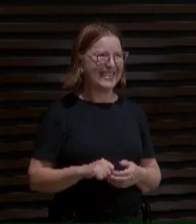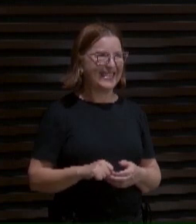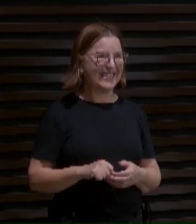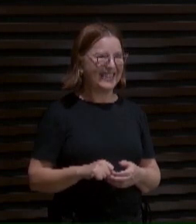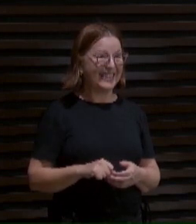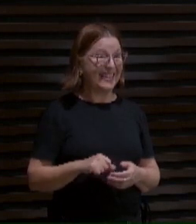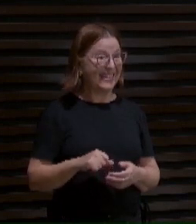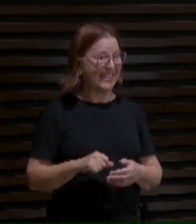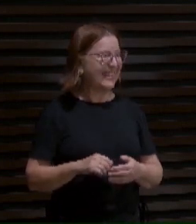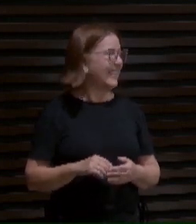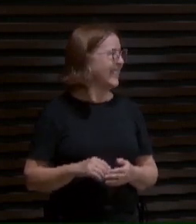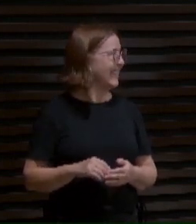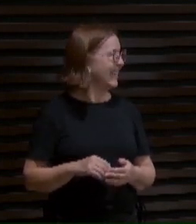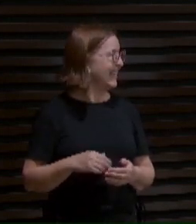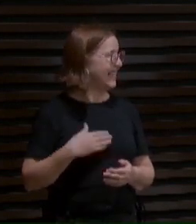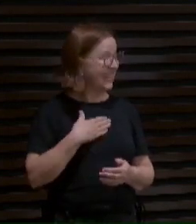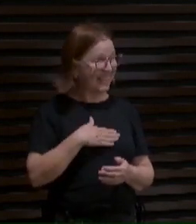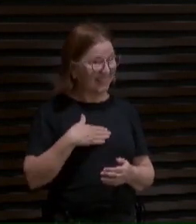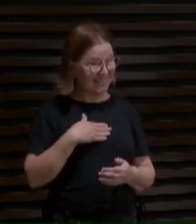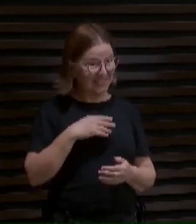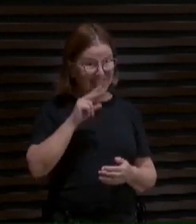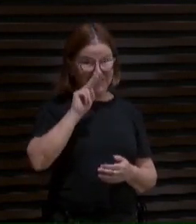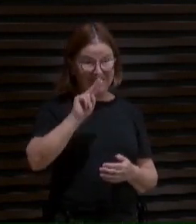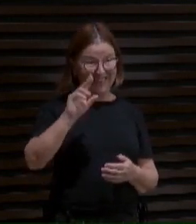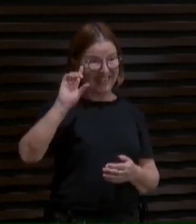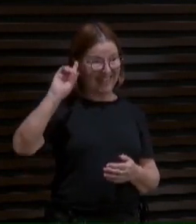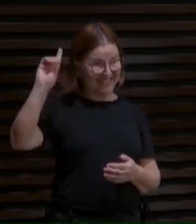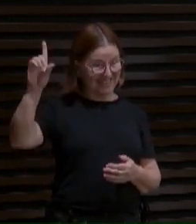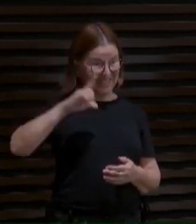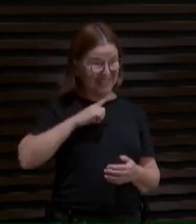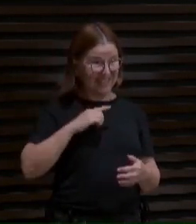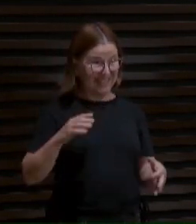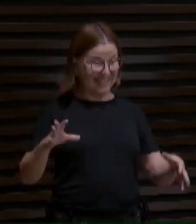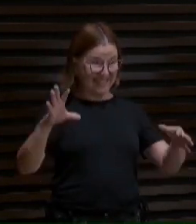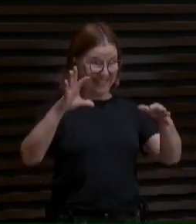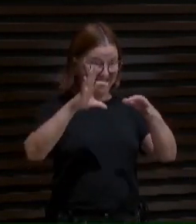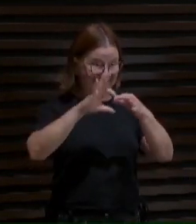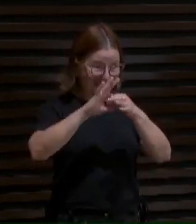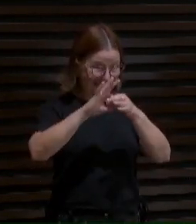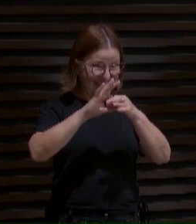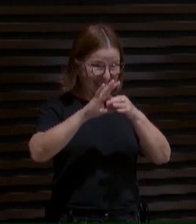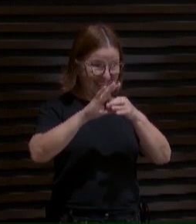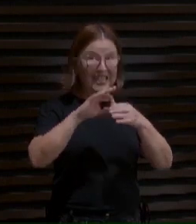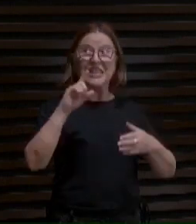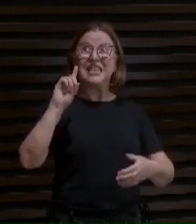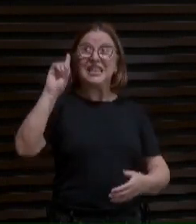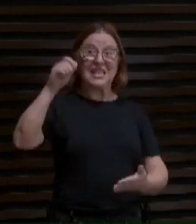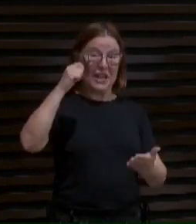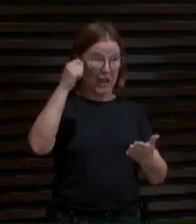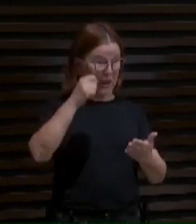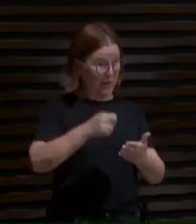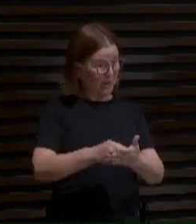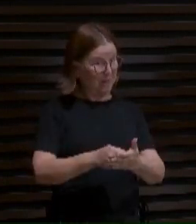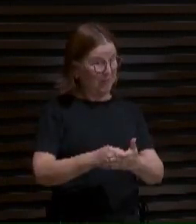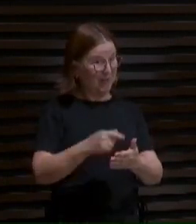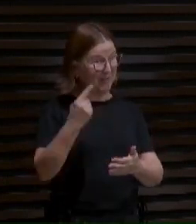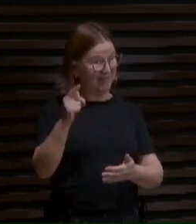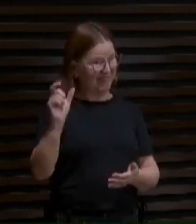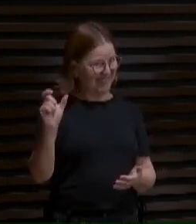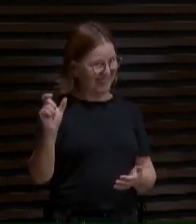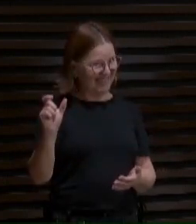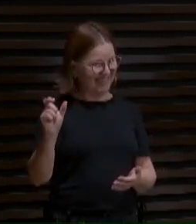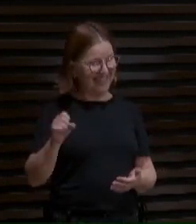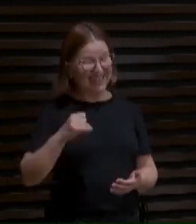Deus, que quando Ele tem uma aliança, Ele cumpre o que Ele fala. É muito